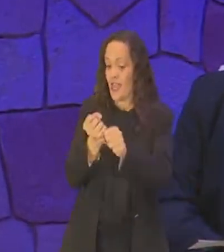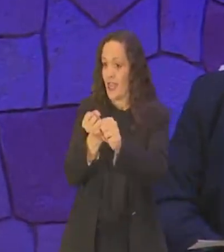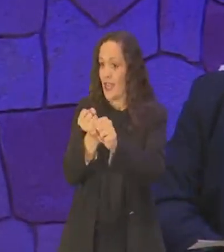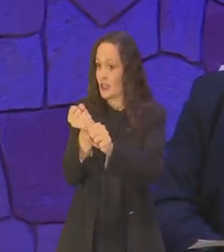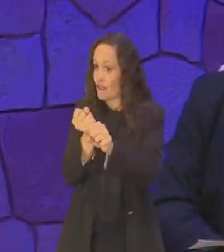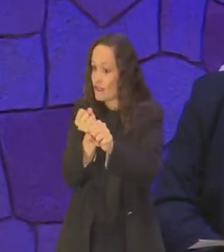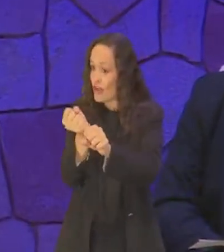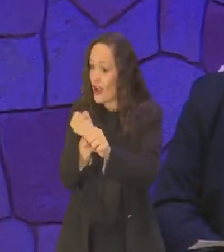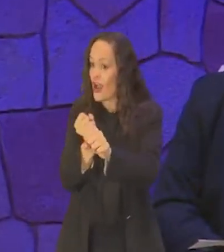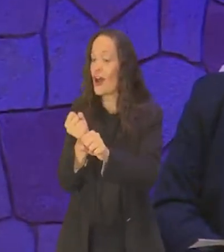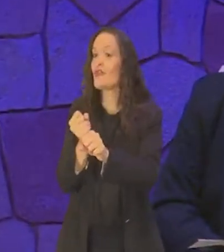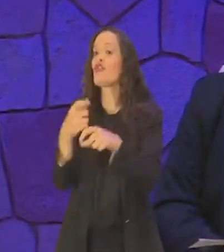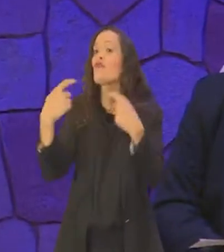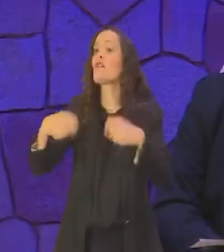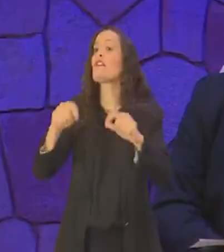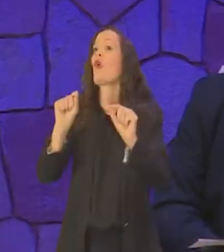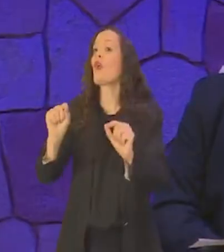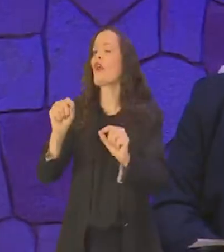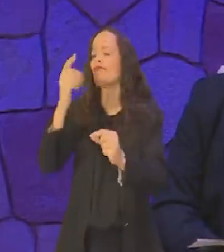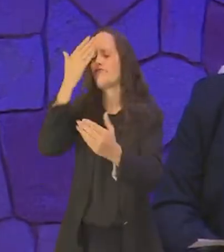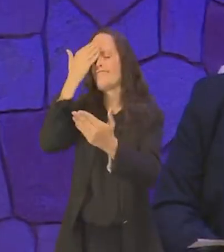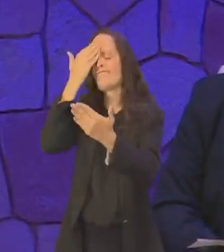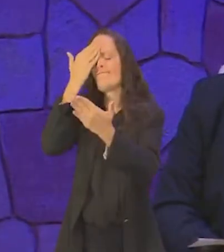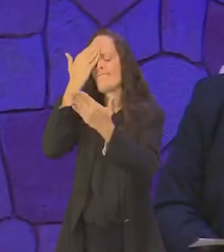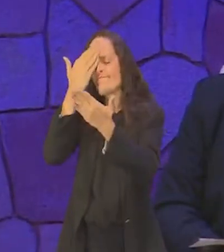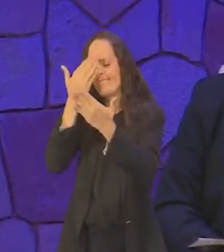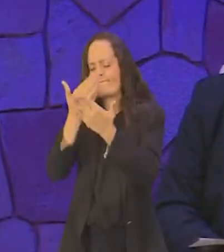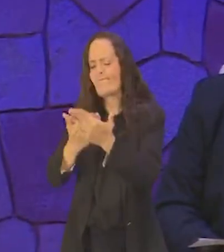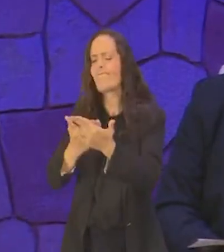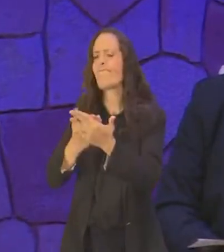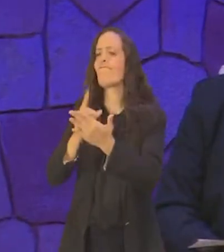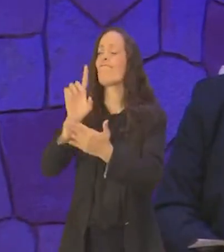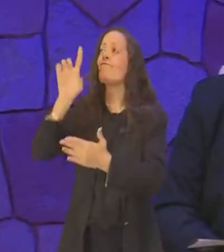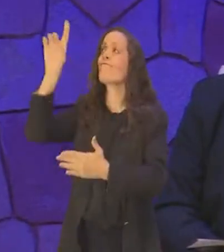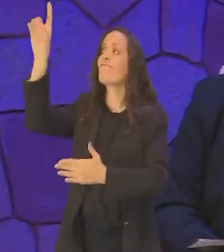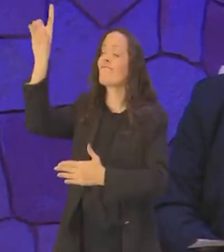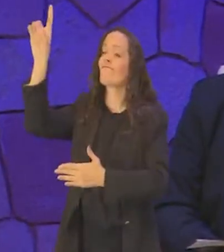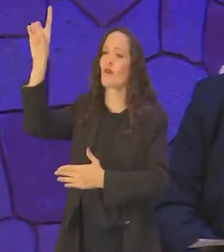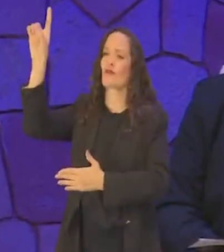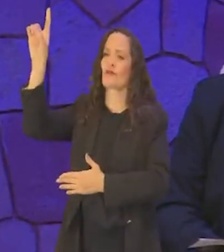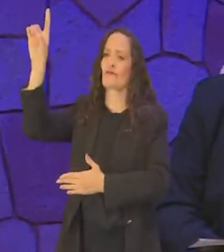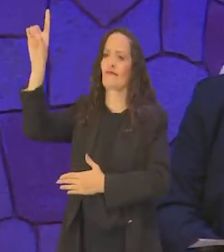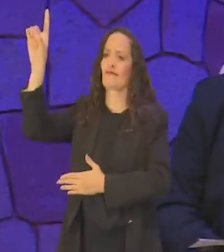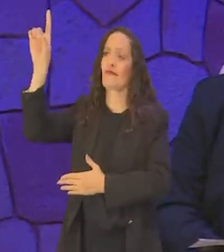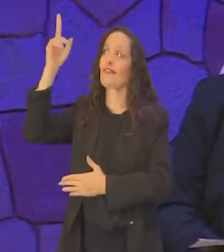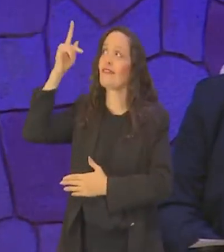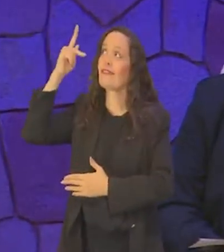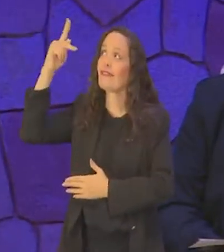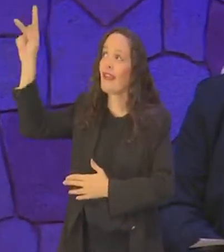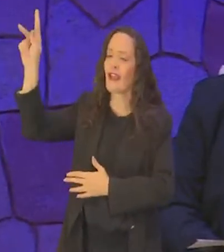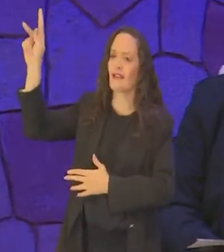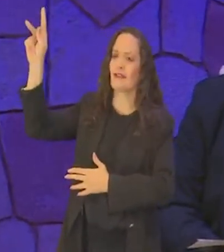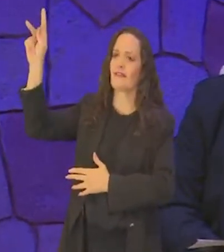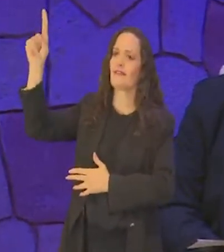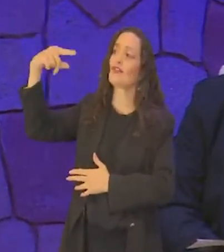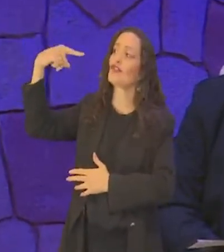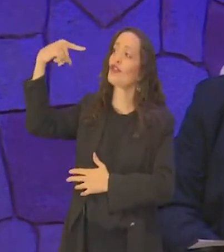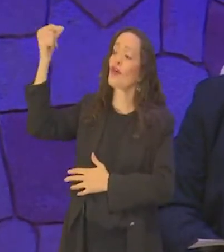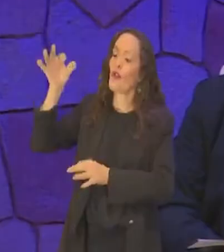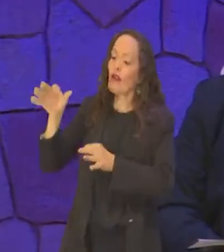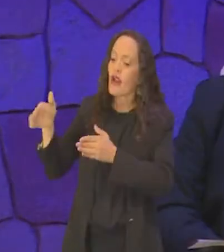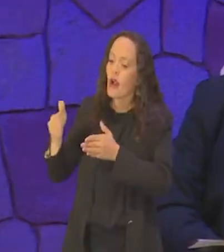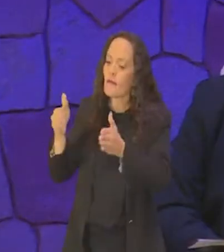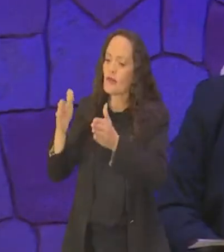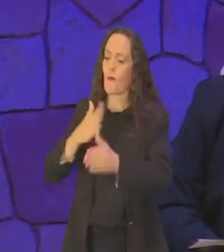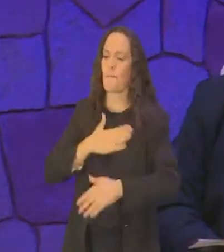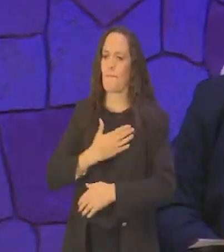é confiarmos, termos a confiança no processo que Deus definiu para as